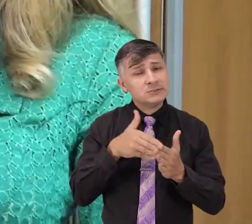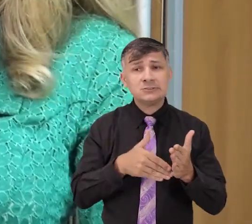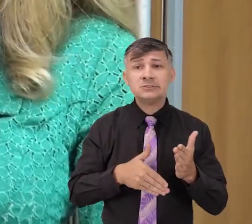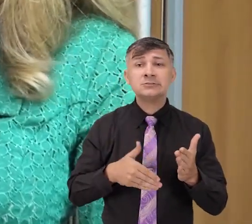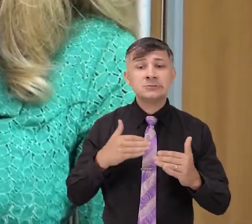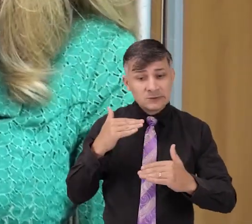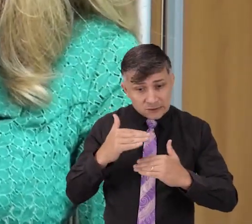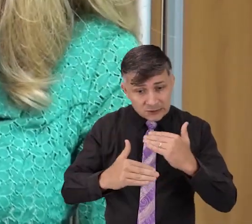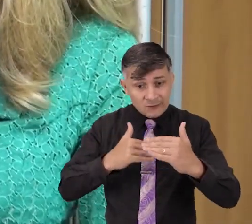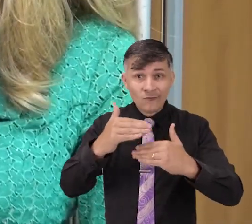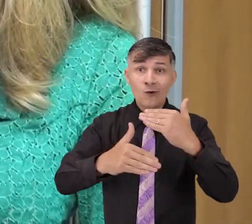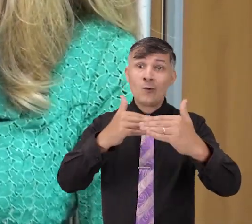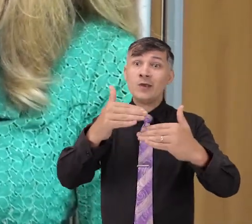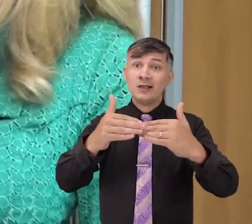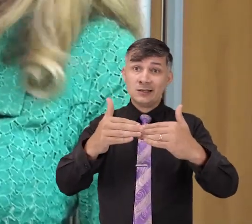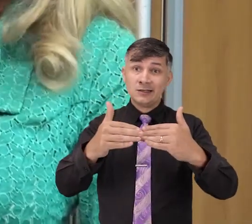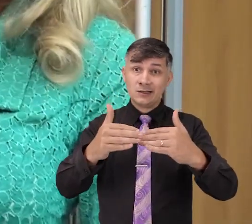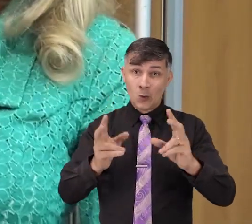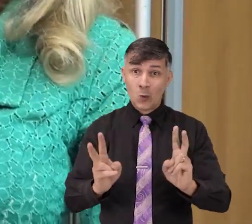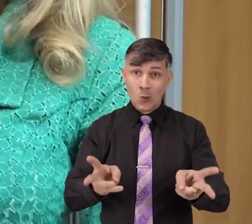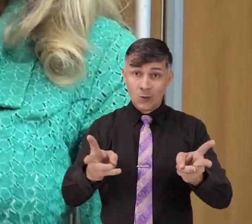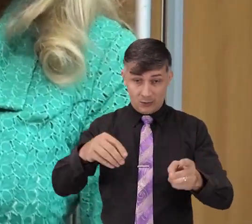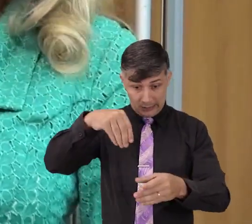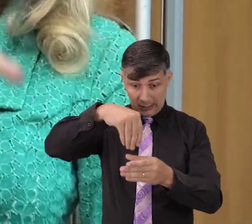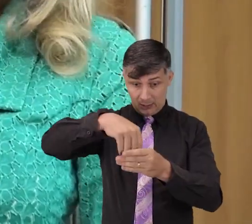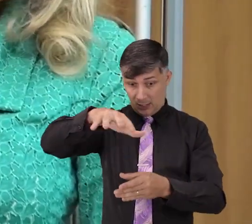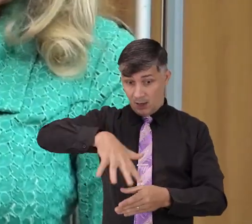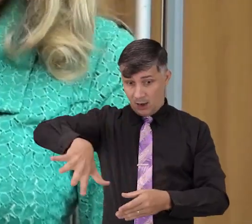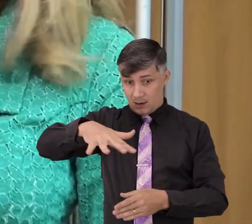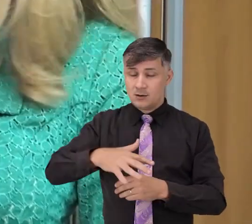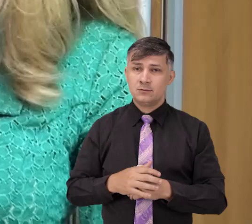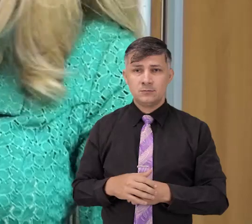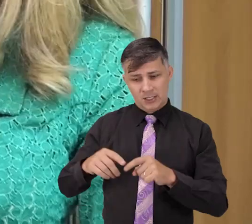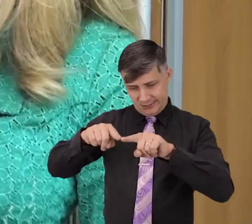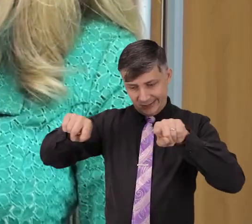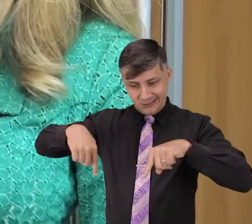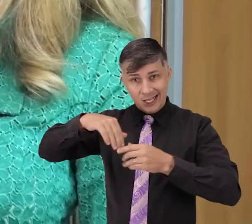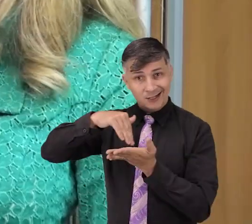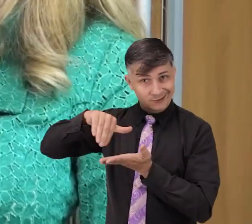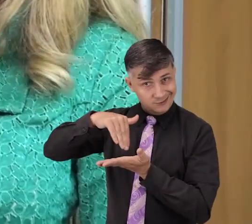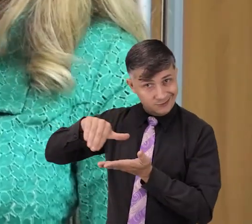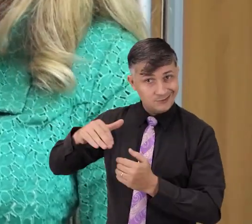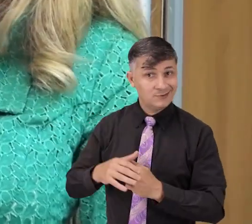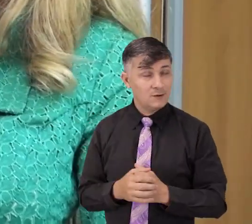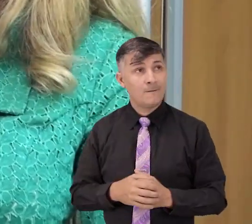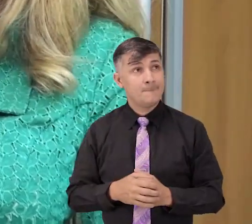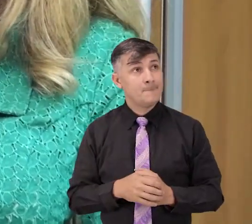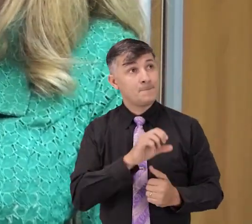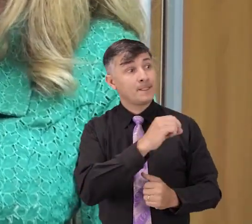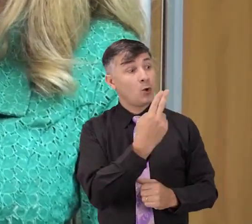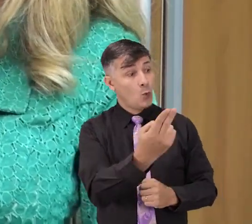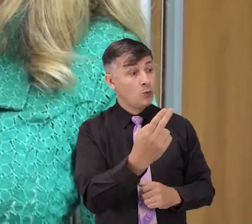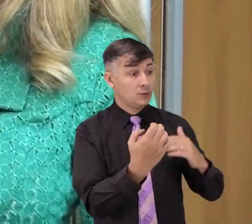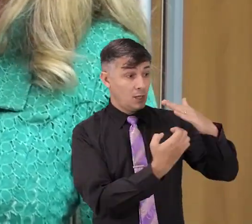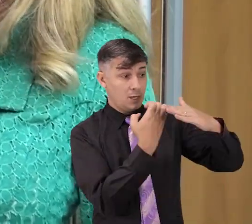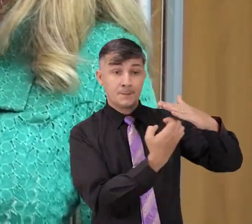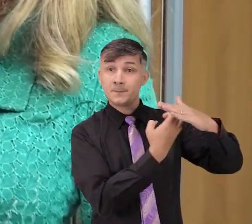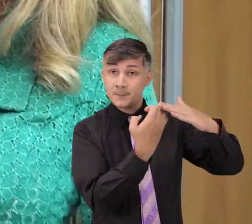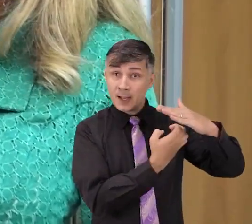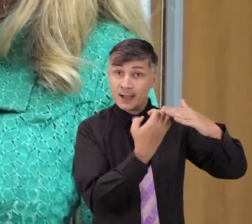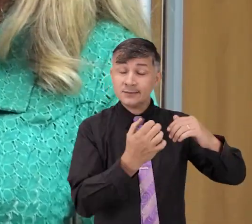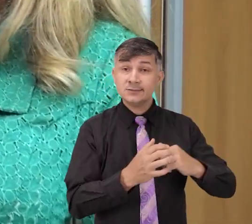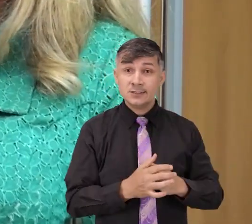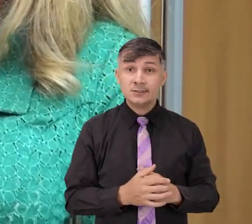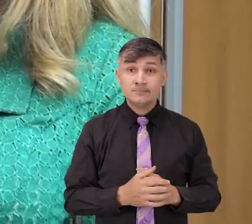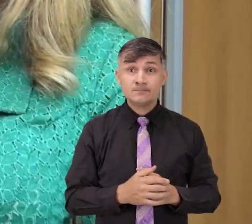ou nos escritórios ou nas empresas, né, é a estratificação. Quer dizer,